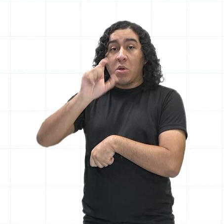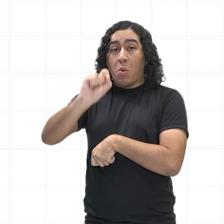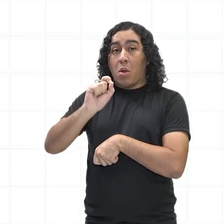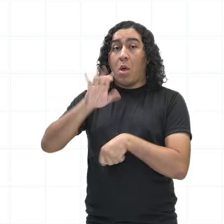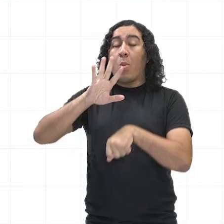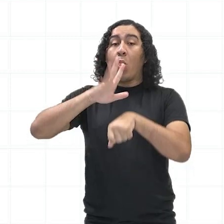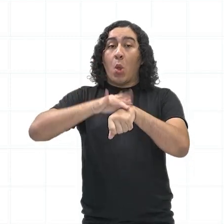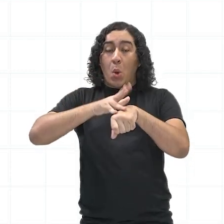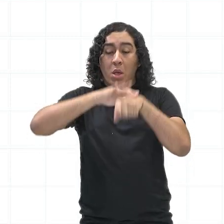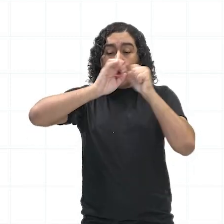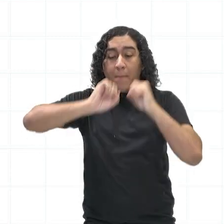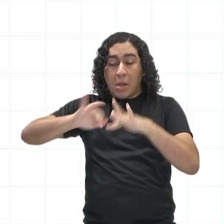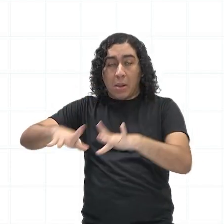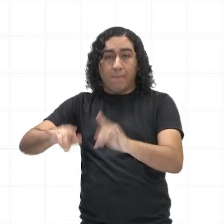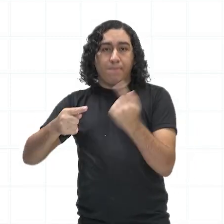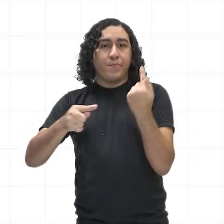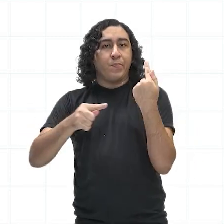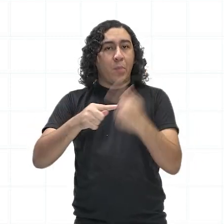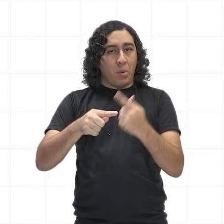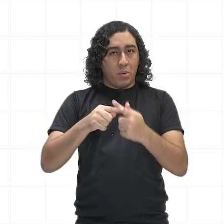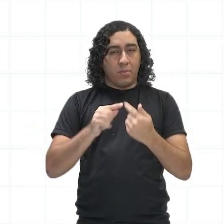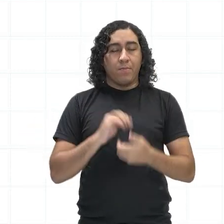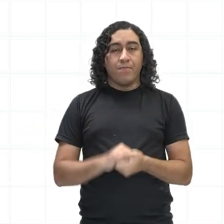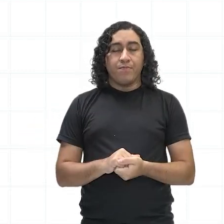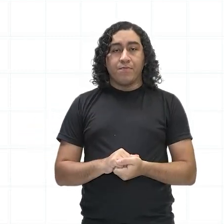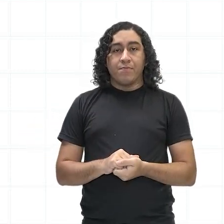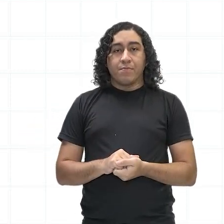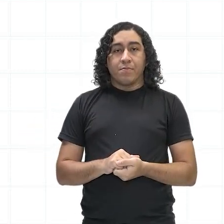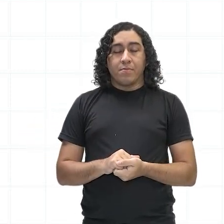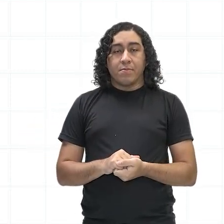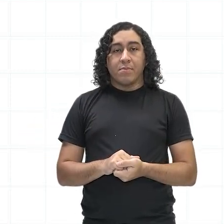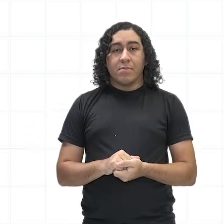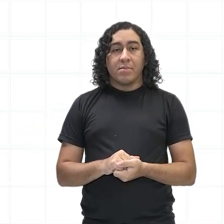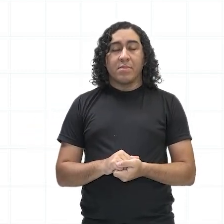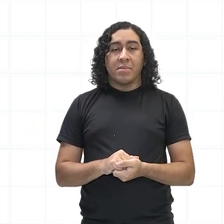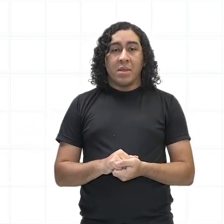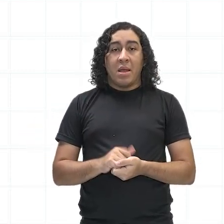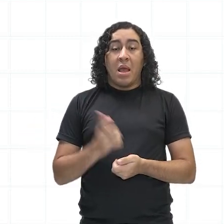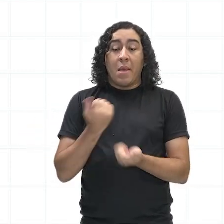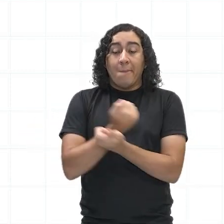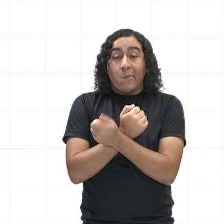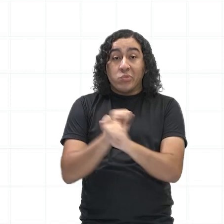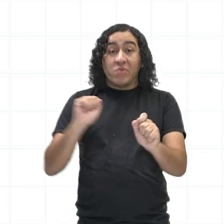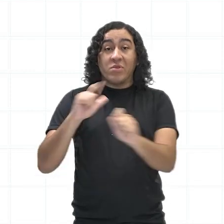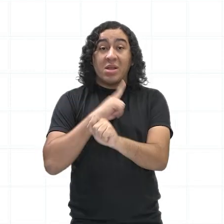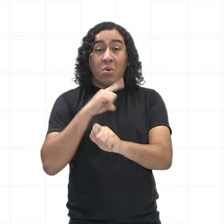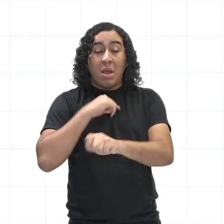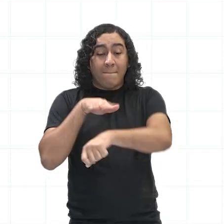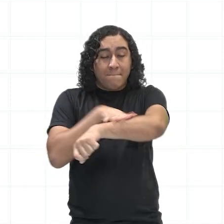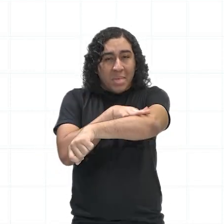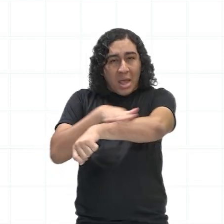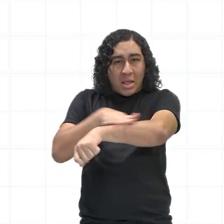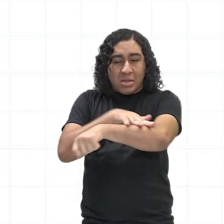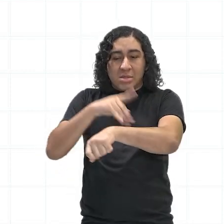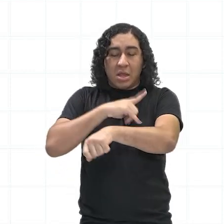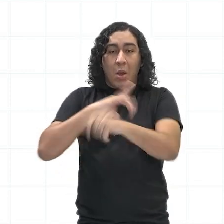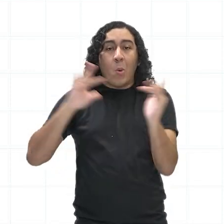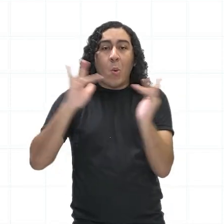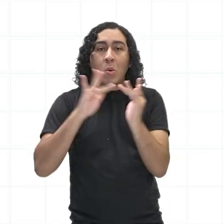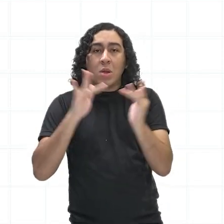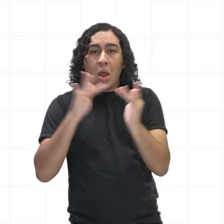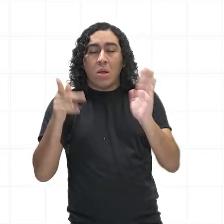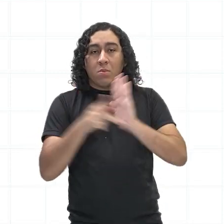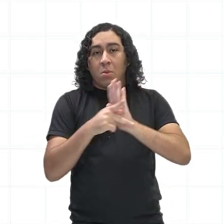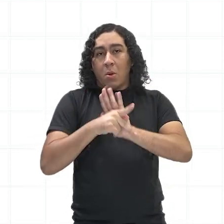das ISTs. Por quê? Porque vai impedir justamente que tenha contato ali com a pele, com os fluidos e as secreções,